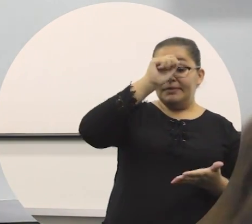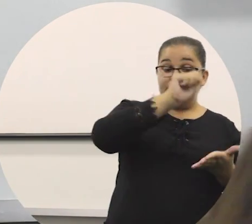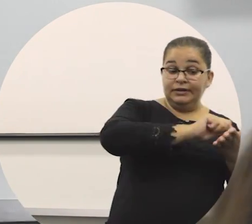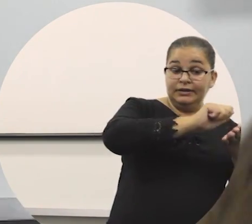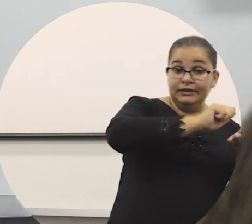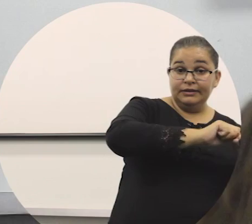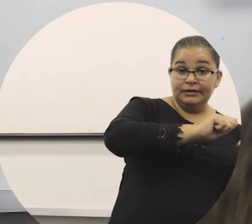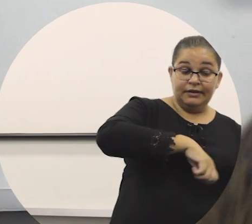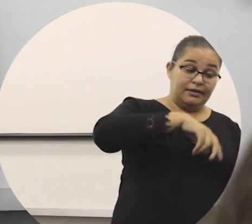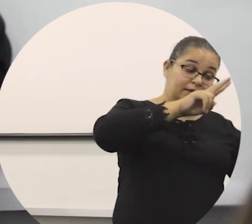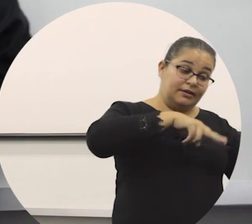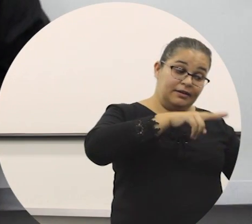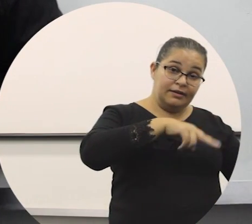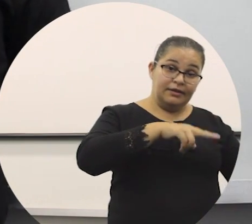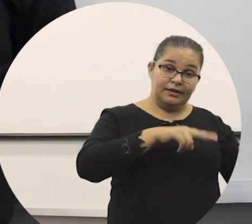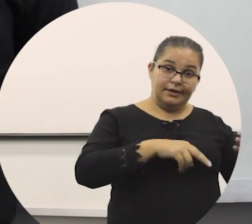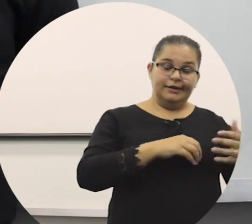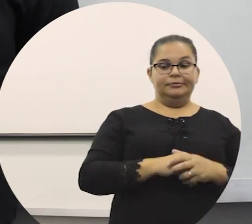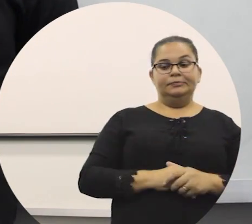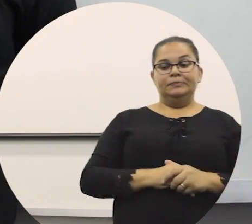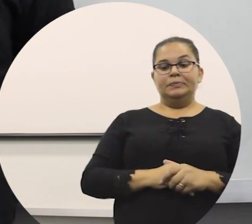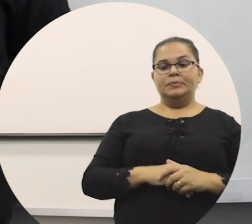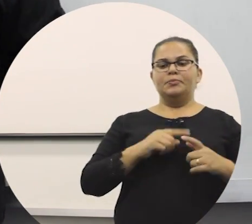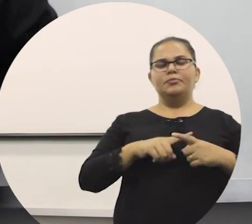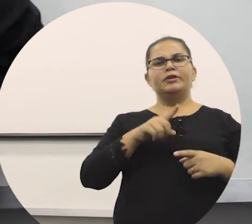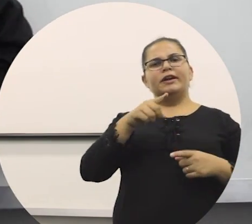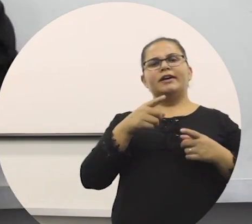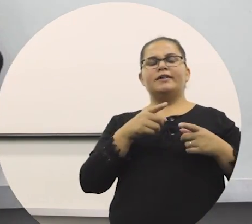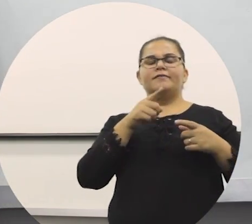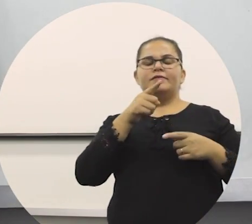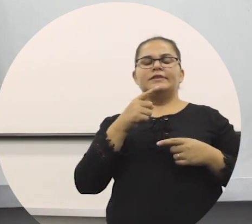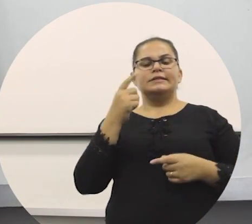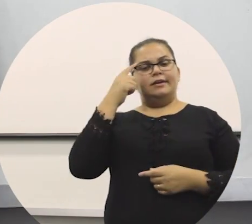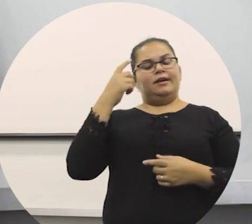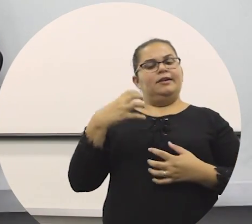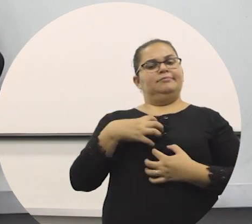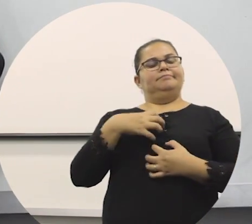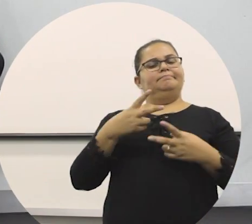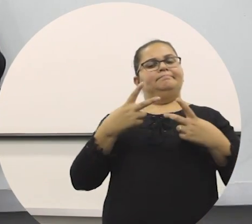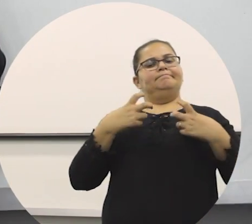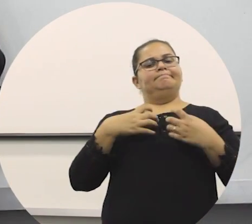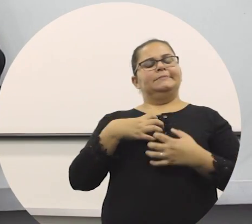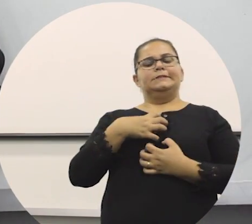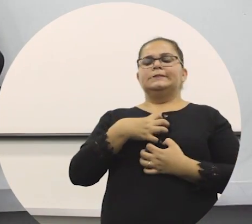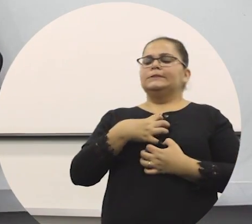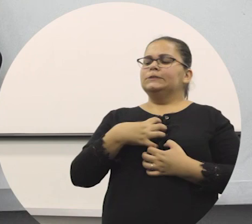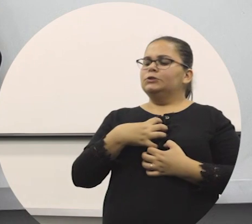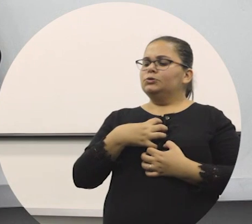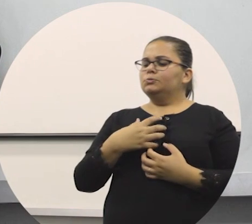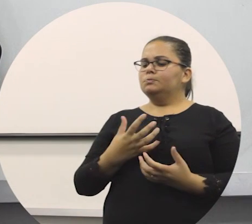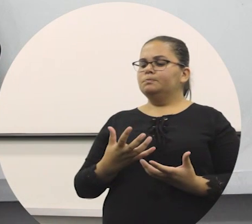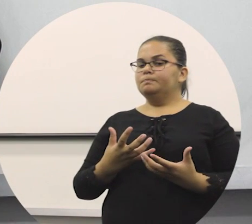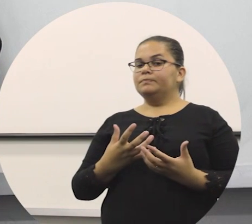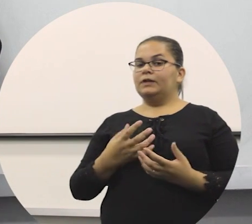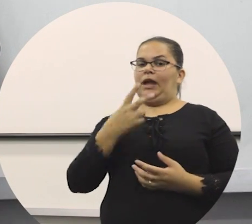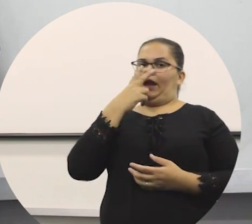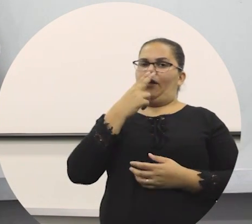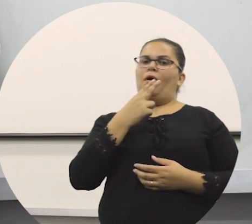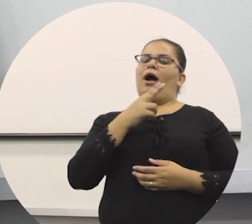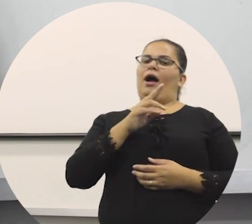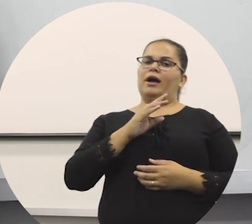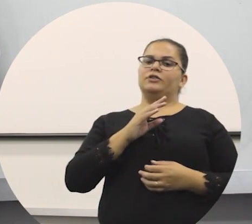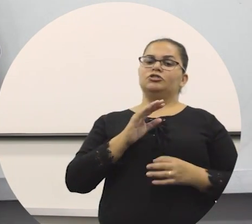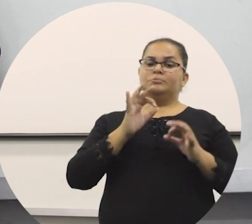leitura e escrita, né? Por que você tem essa sensação, né? E é uma sensação simples. Eu creio que isso